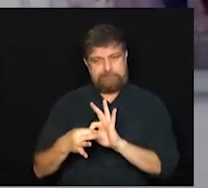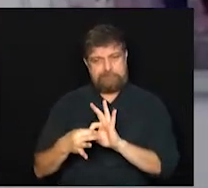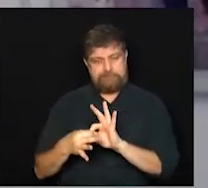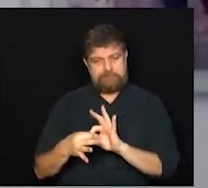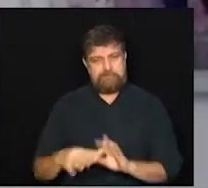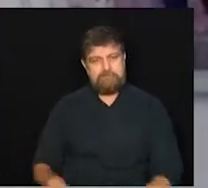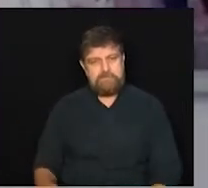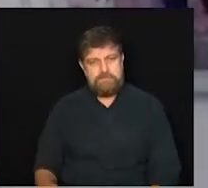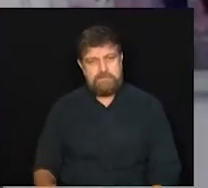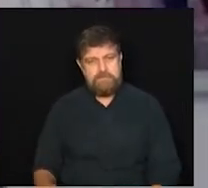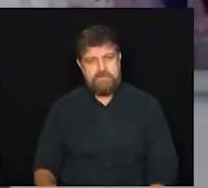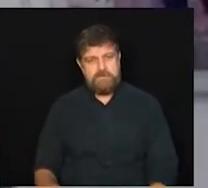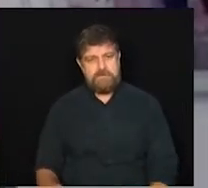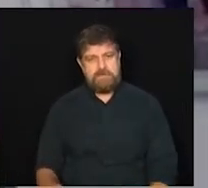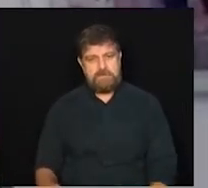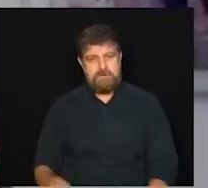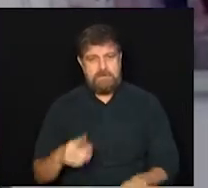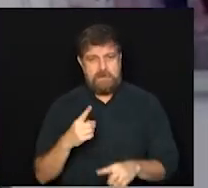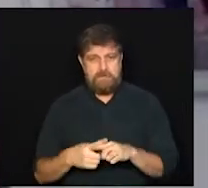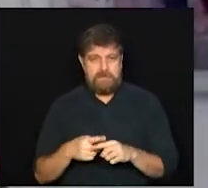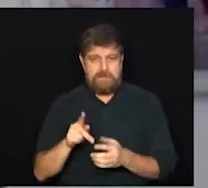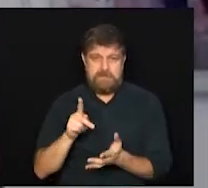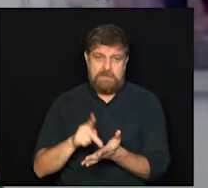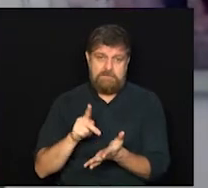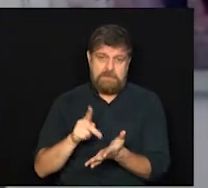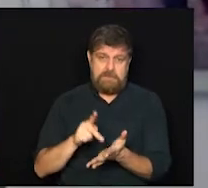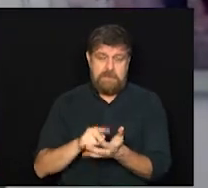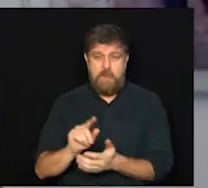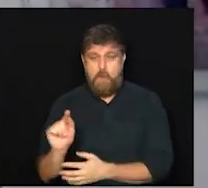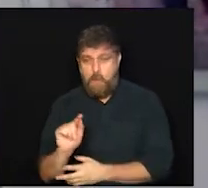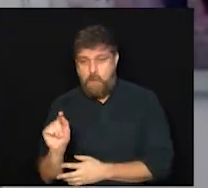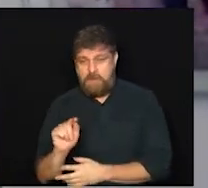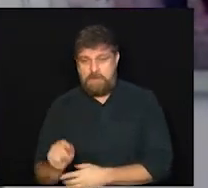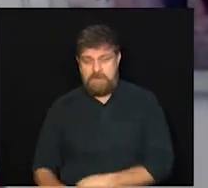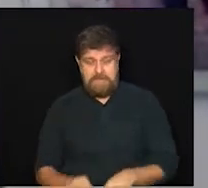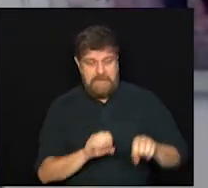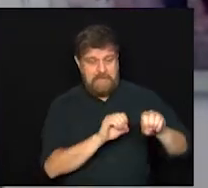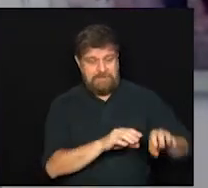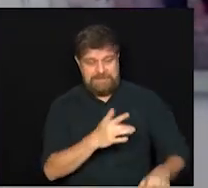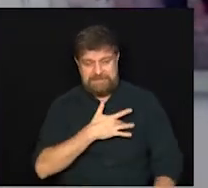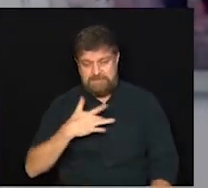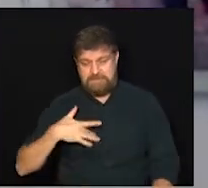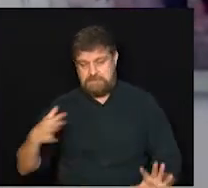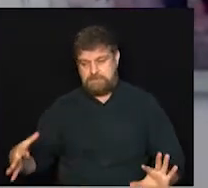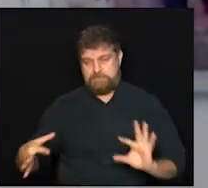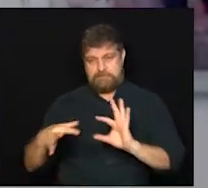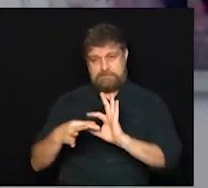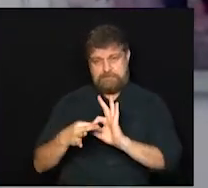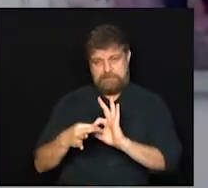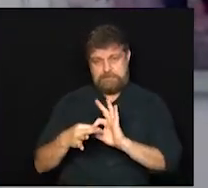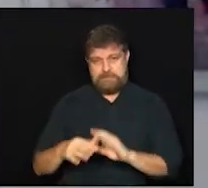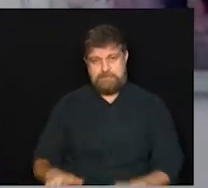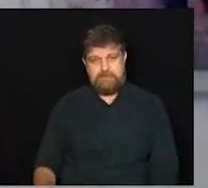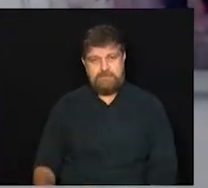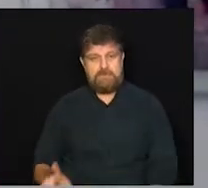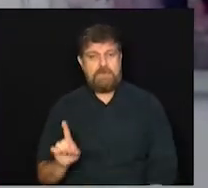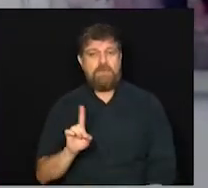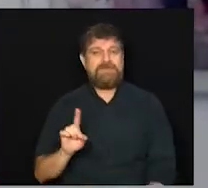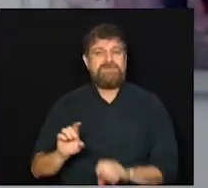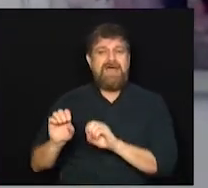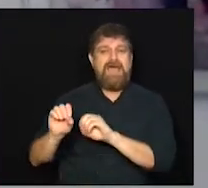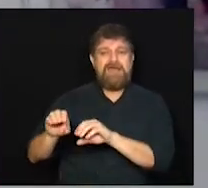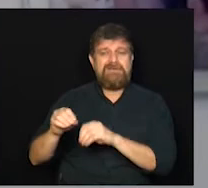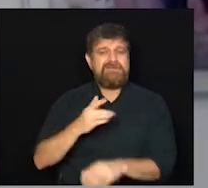momento, porque, na verdade, uma coisa está ligada à outra. E não é só daí a saúde com a educação, né? Então,